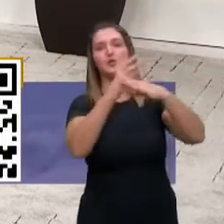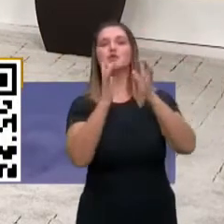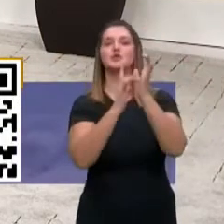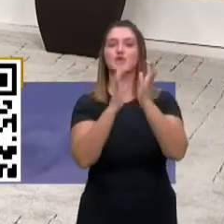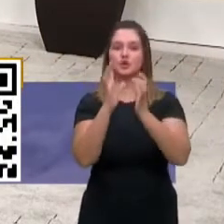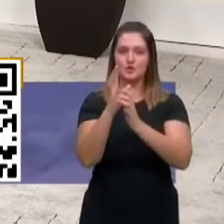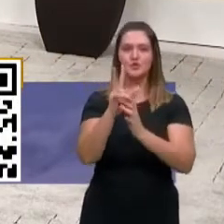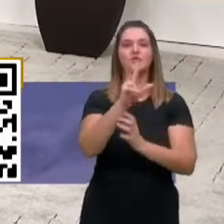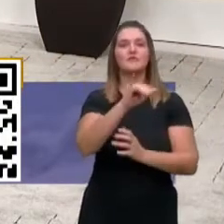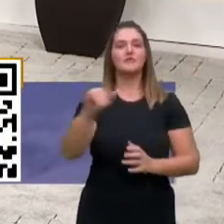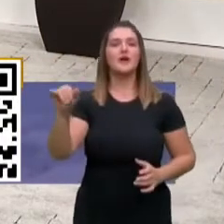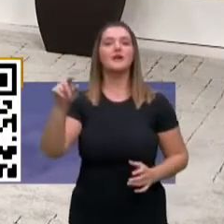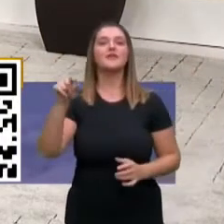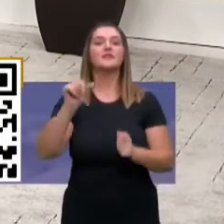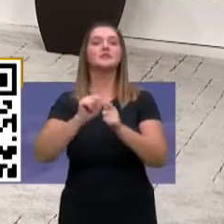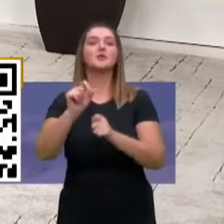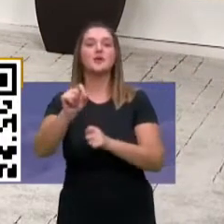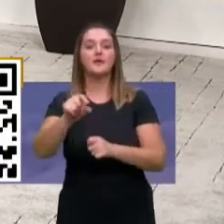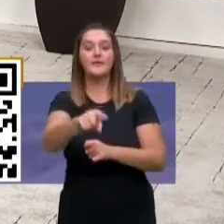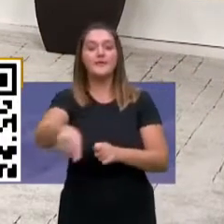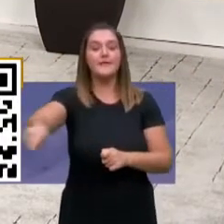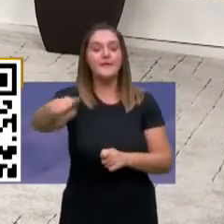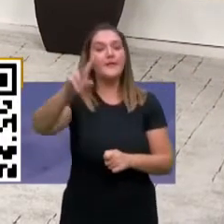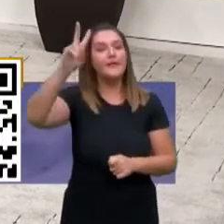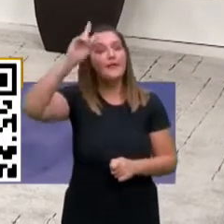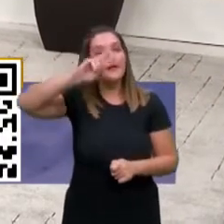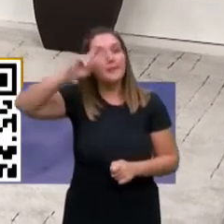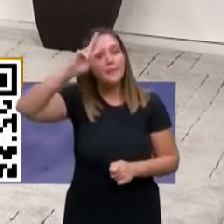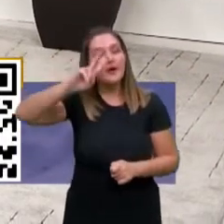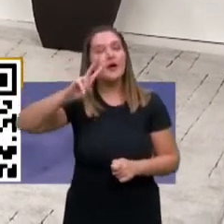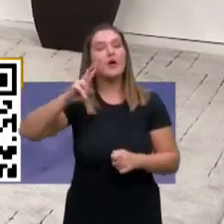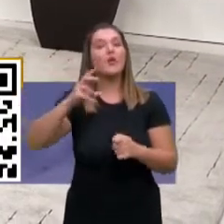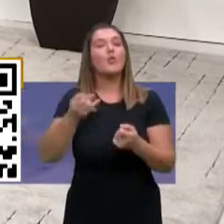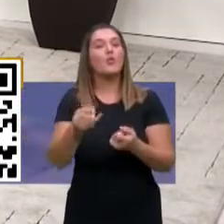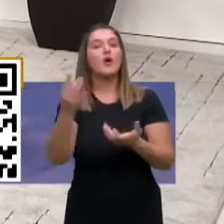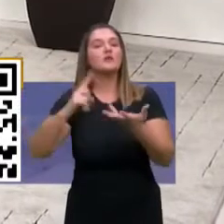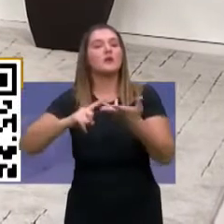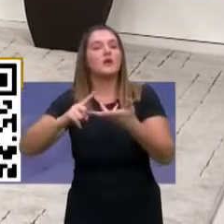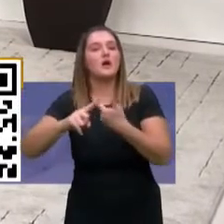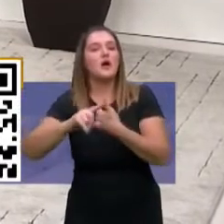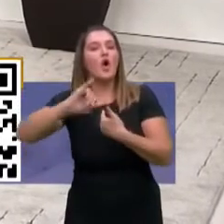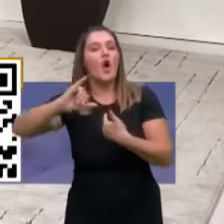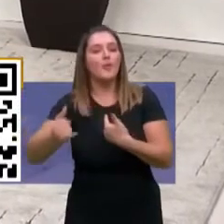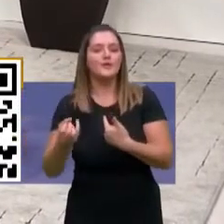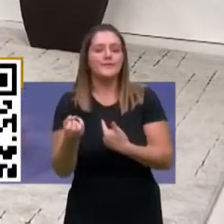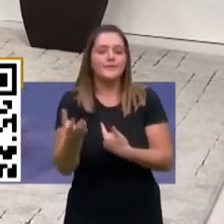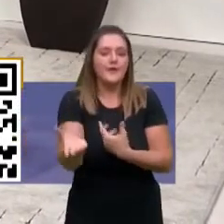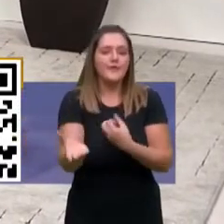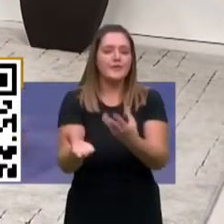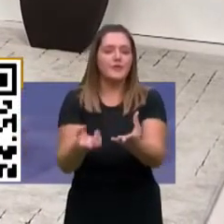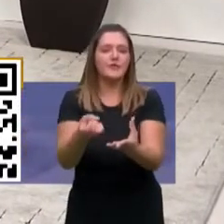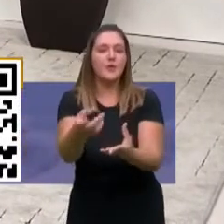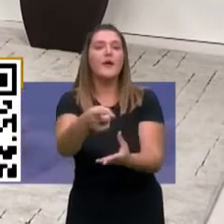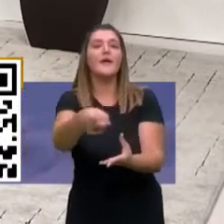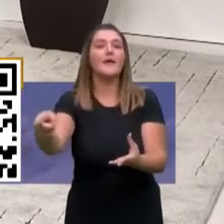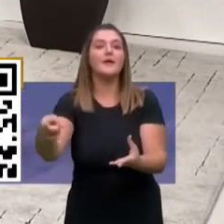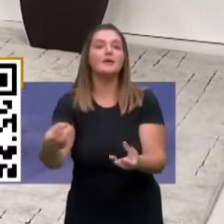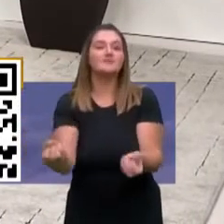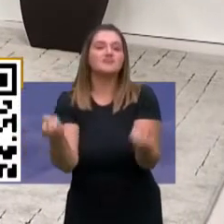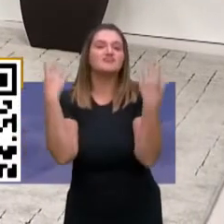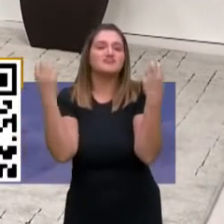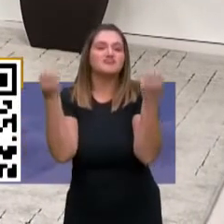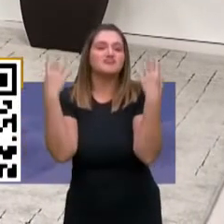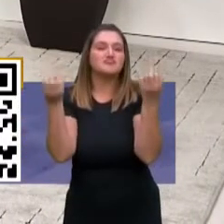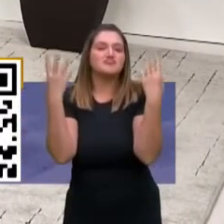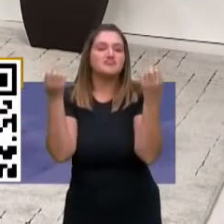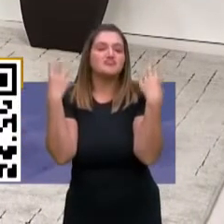eles a chance de relembrarem os momentos de oportunidades de salvação que Deus lhes deu. E eles vão